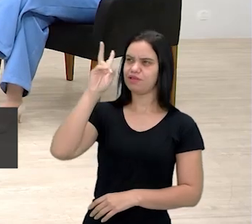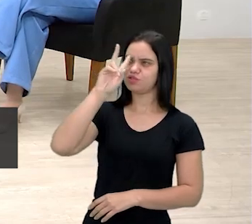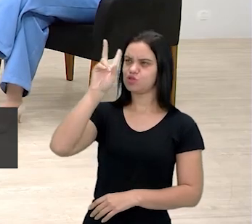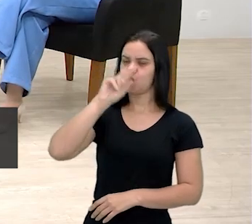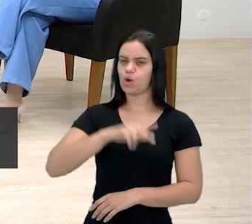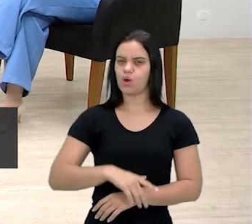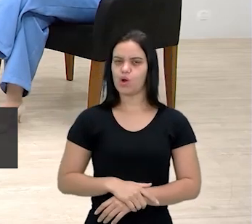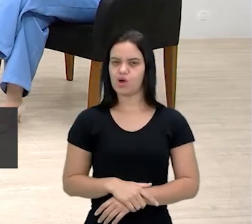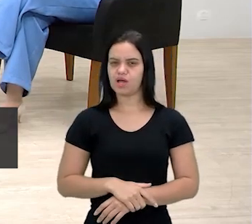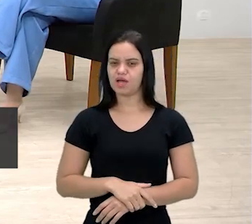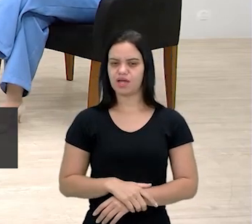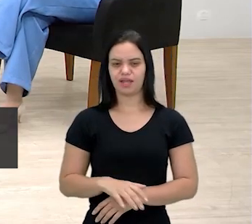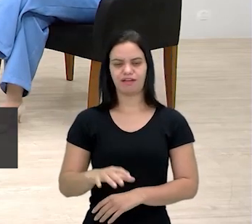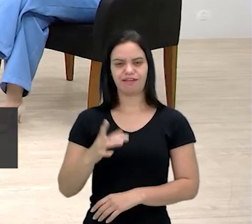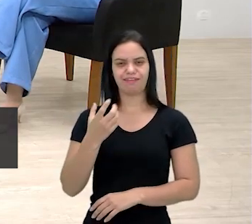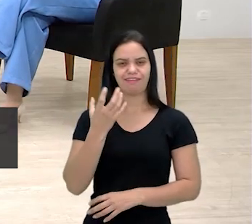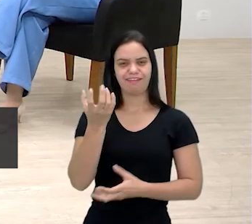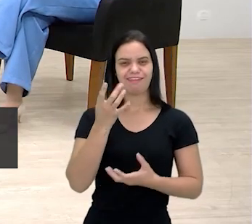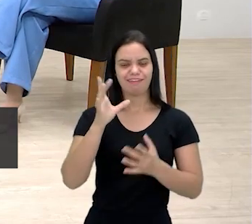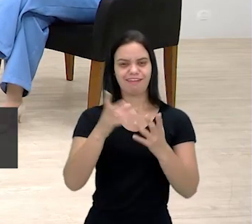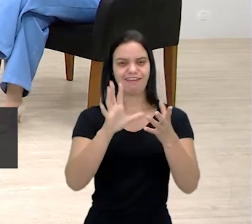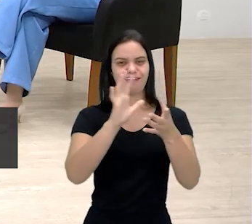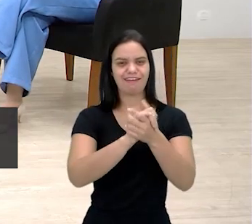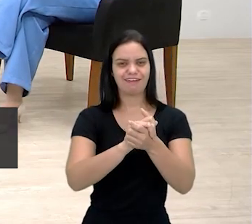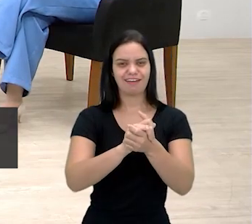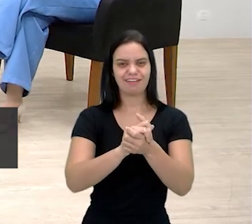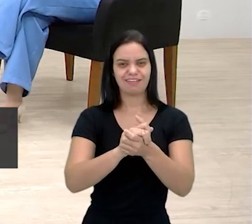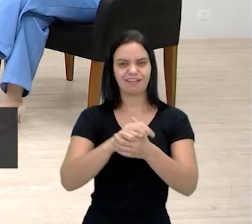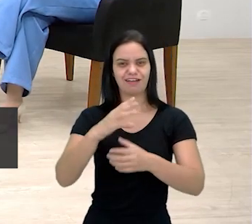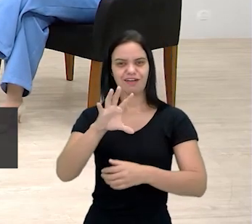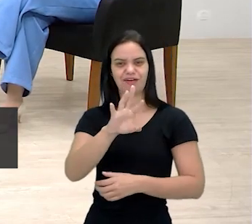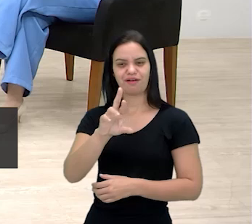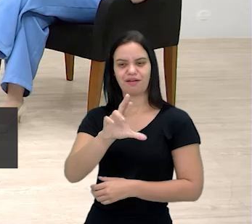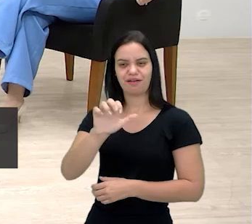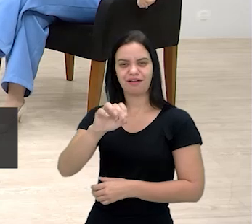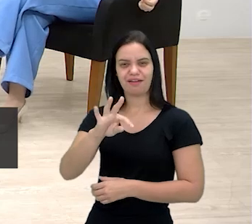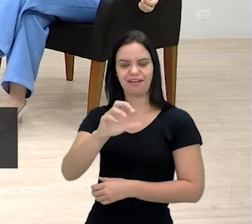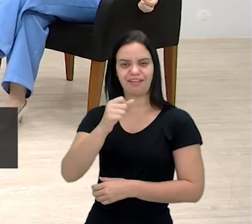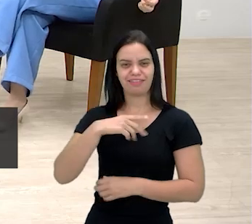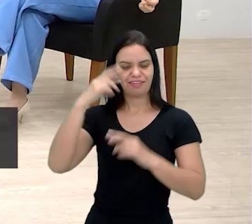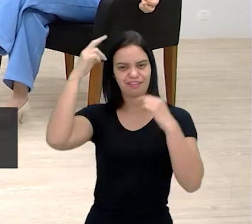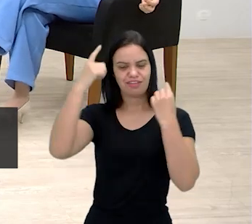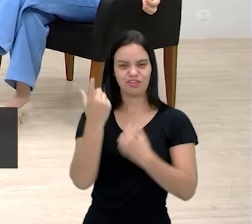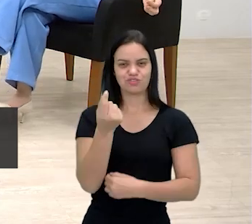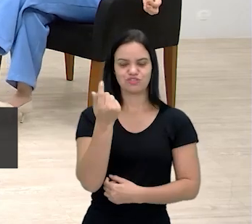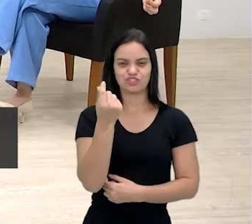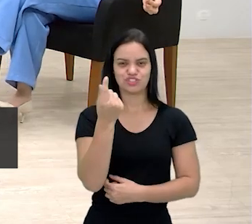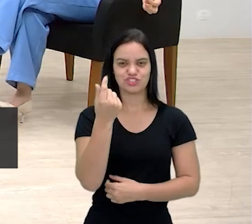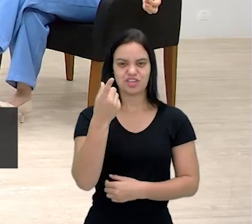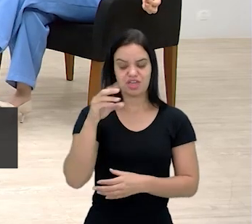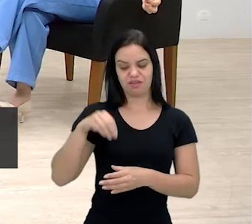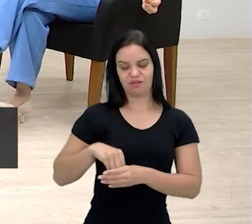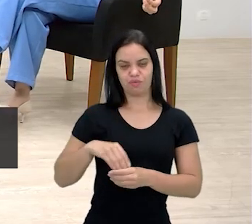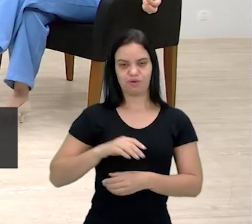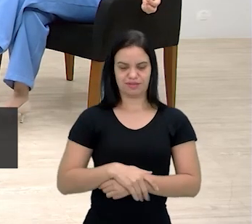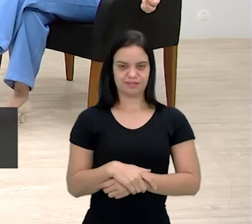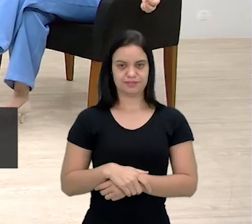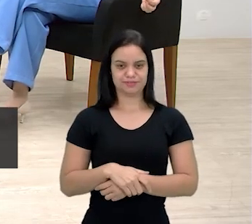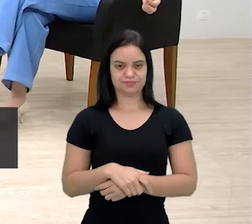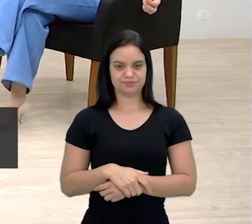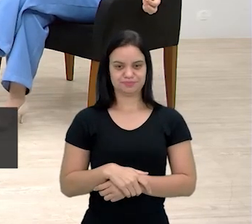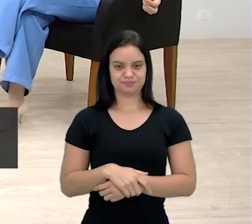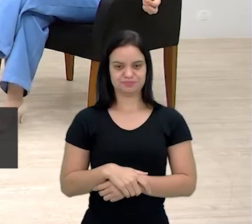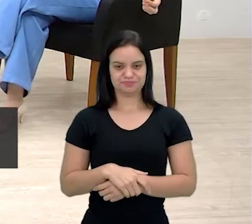Baratinha. Quem quer casar com Dona Baratinha tem fita no cabelo e dinheiro na caixa.